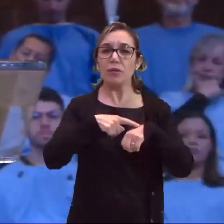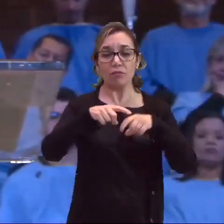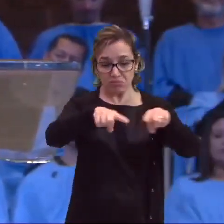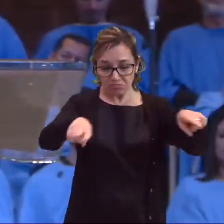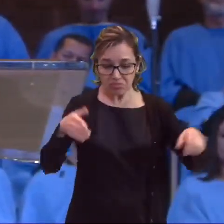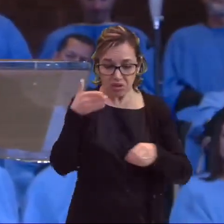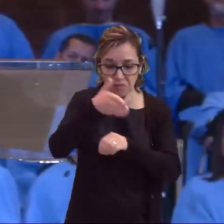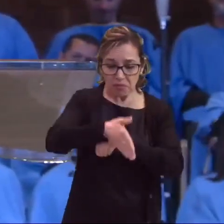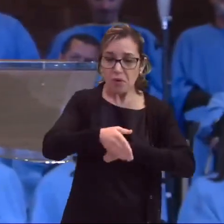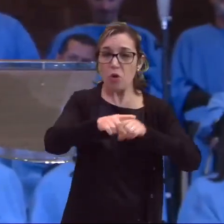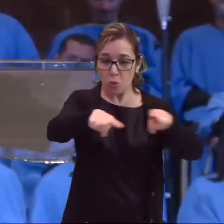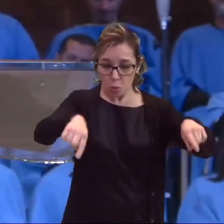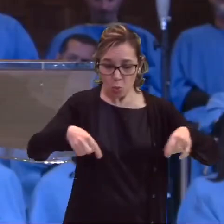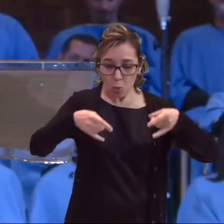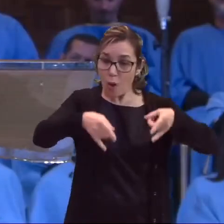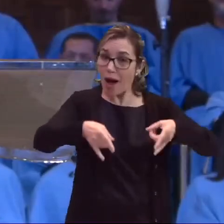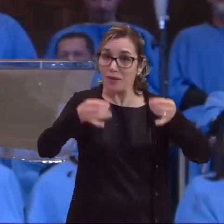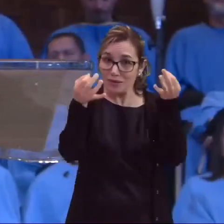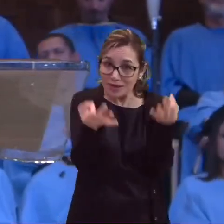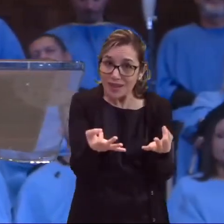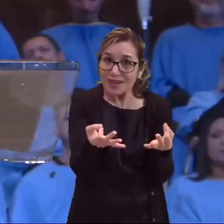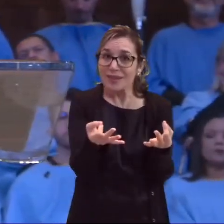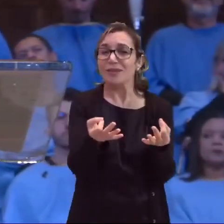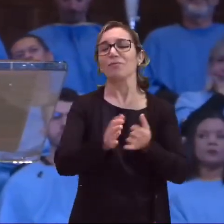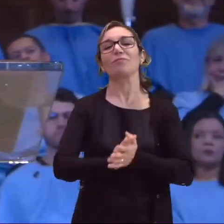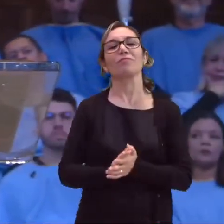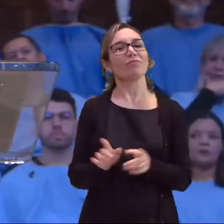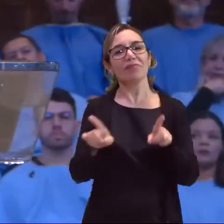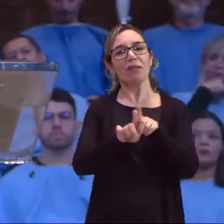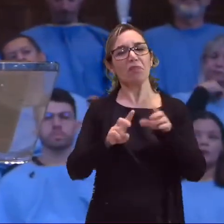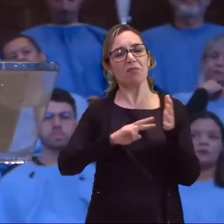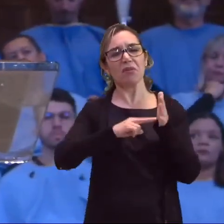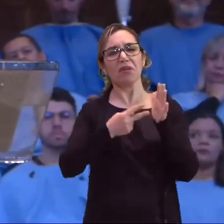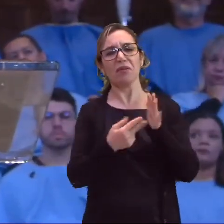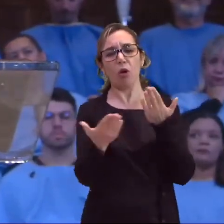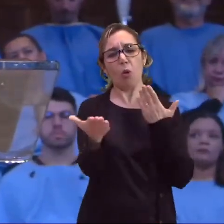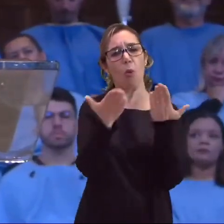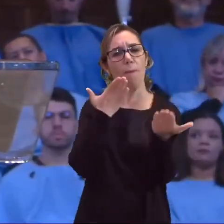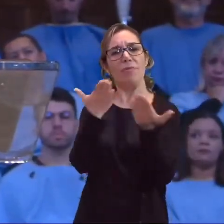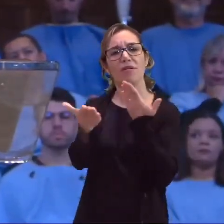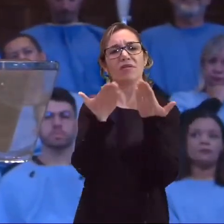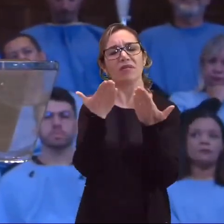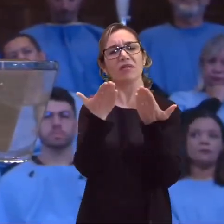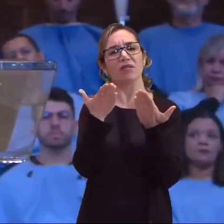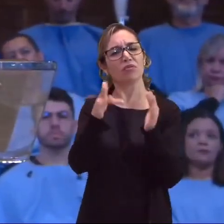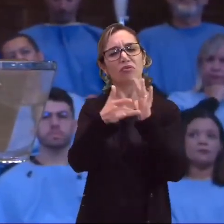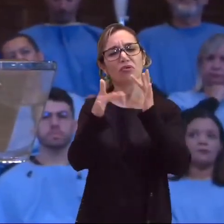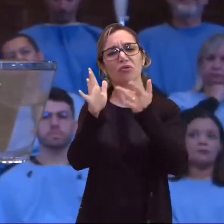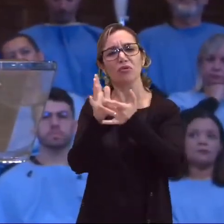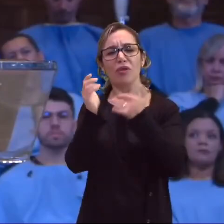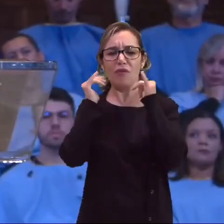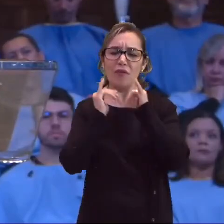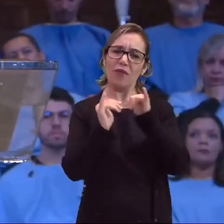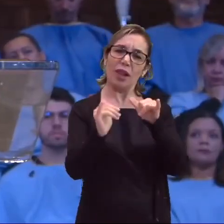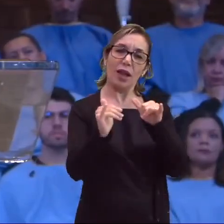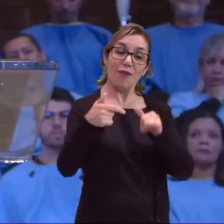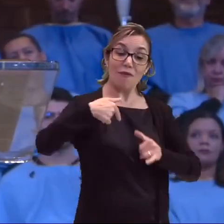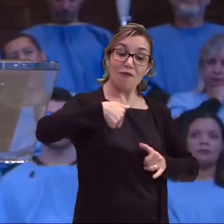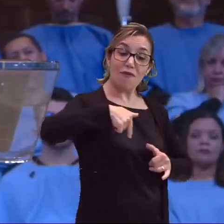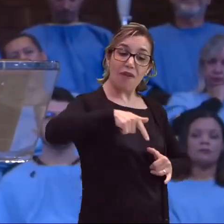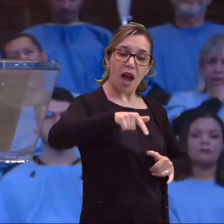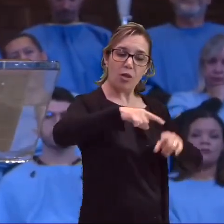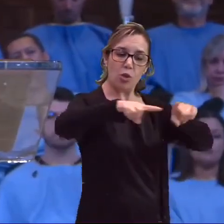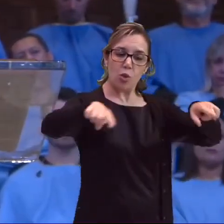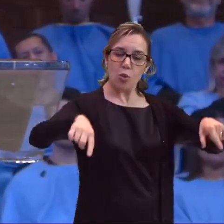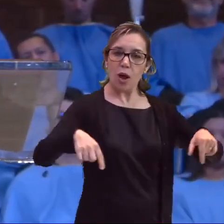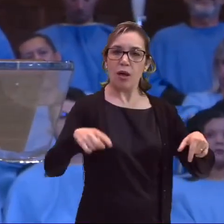tivesse é diante de nós por isso ele mandou que nós fossemos para o quarto pois a